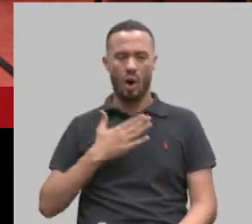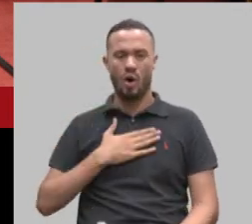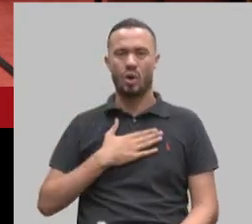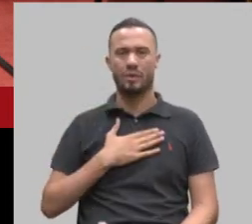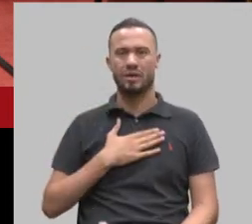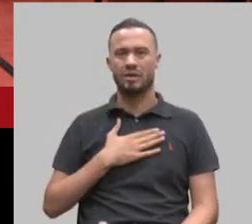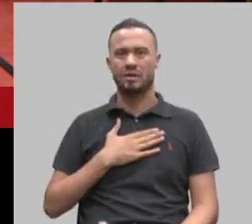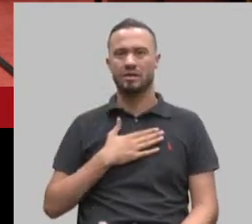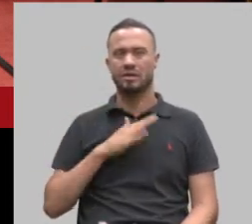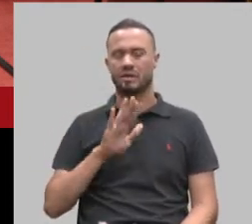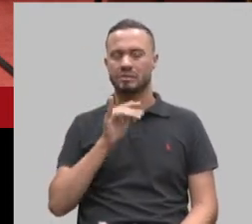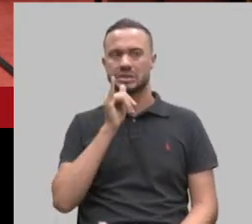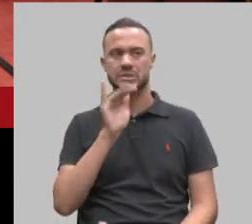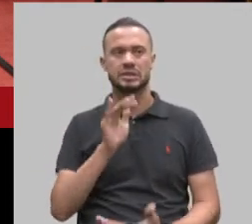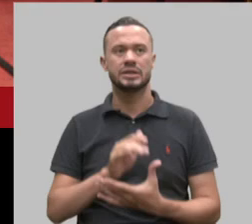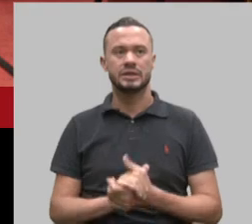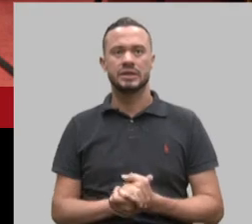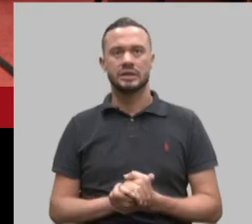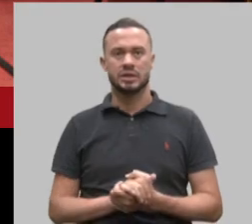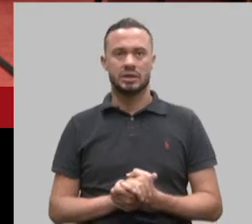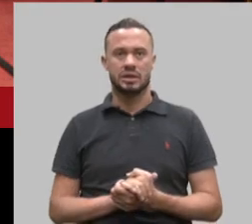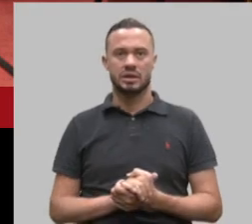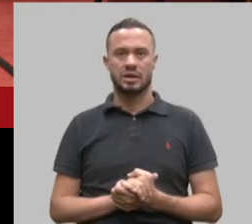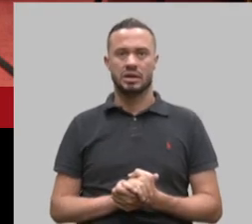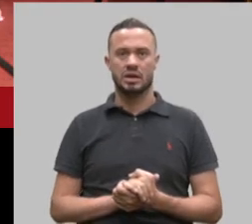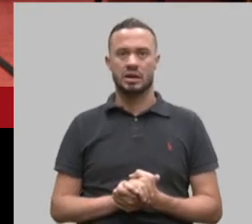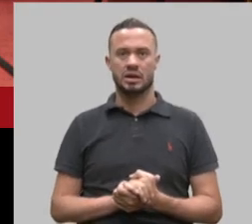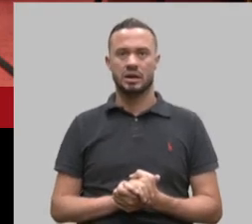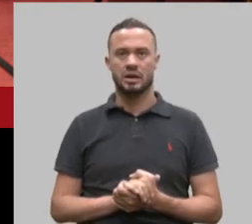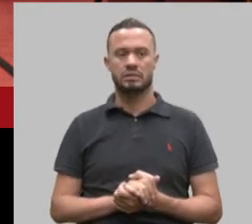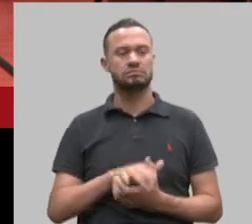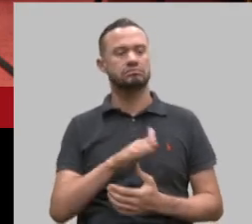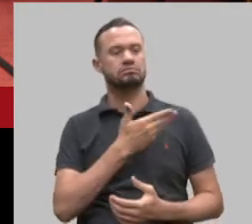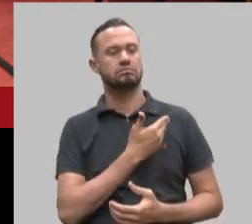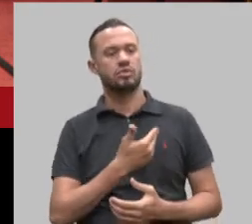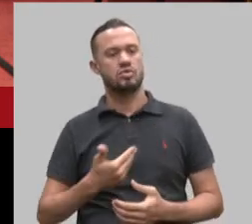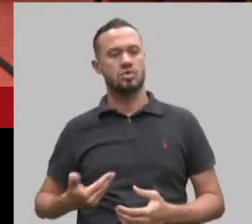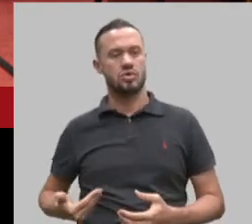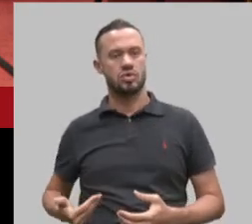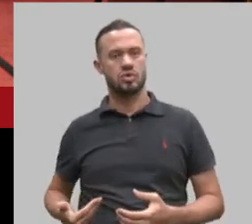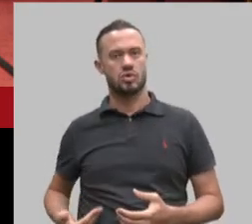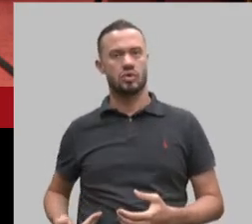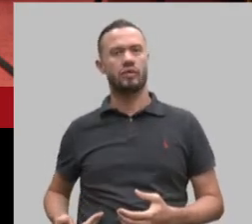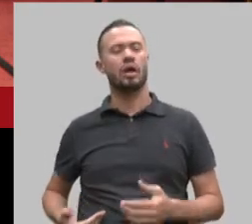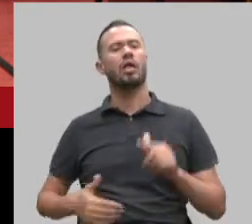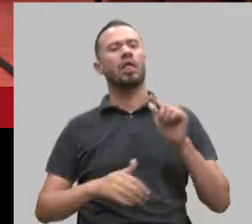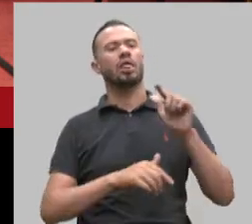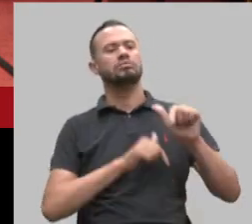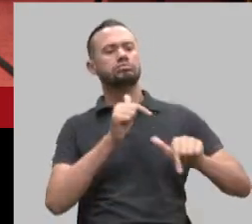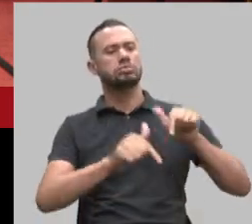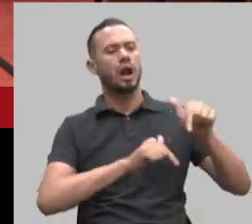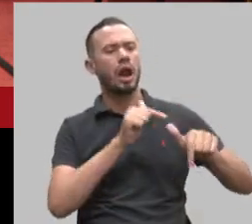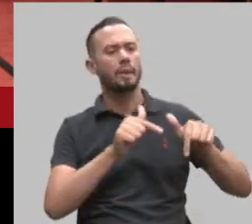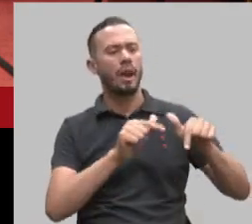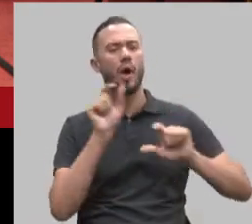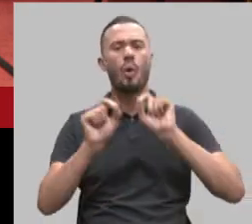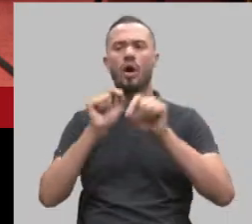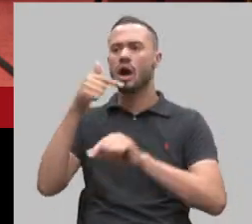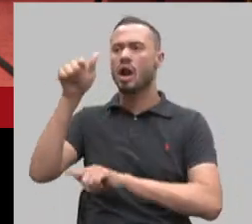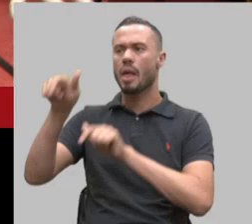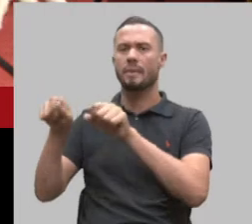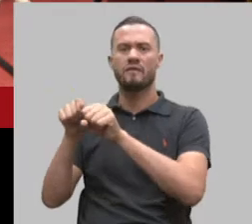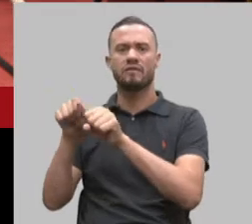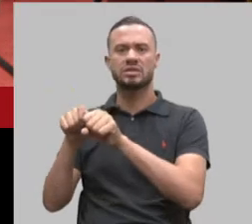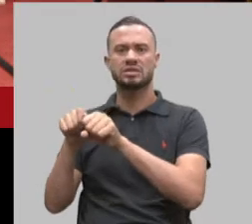lá eh se o governo não tá fazendo o direito o direito não a obrigação dele o que a gente pode fazer não é colocar